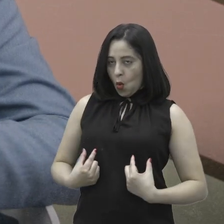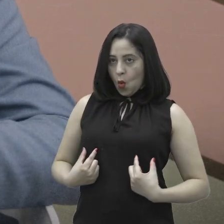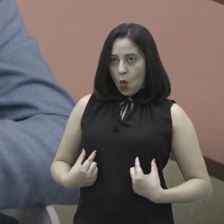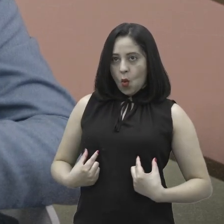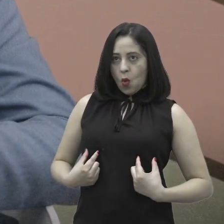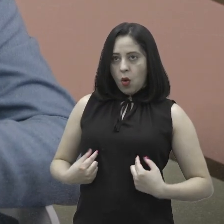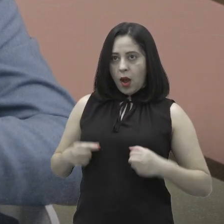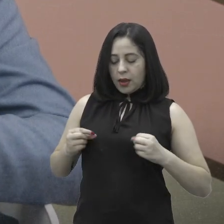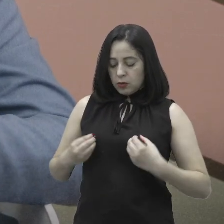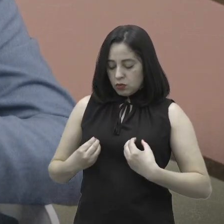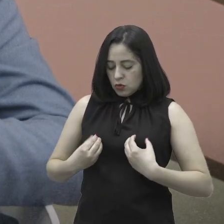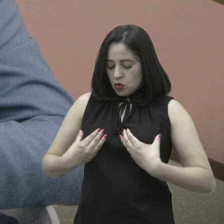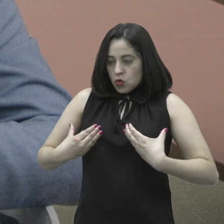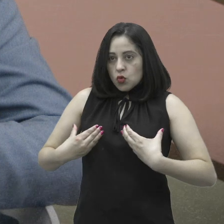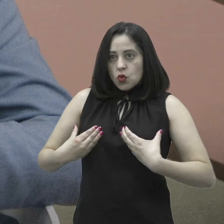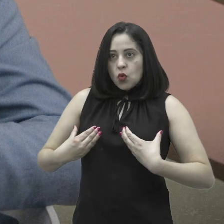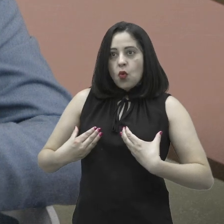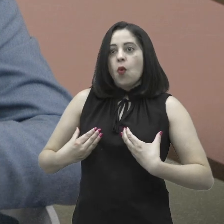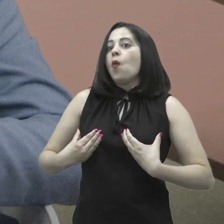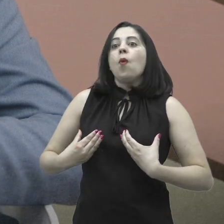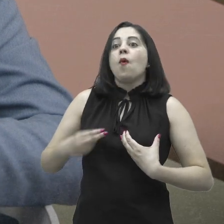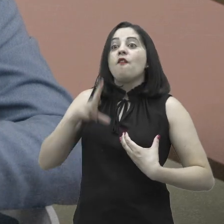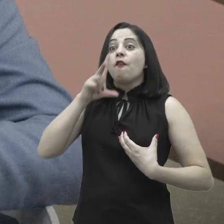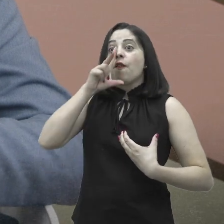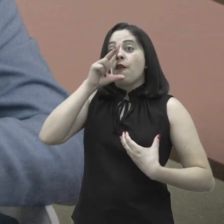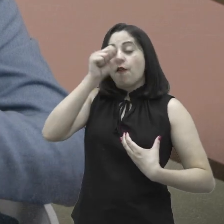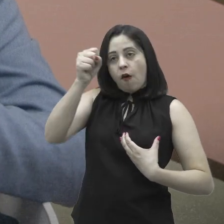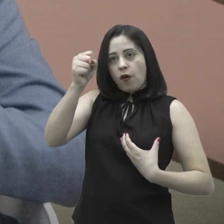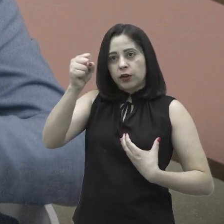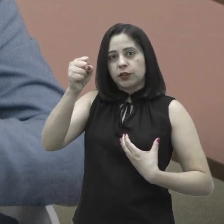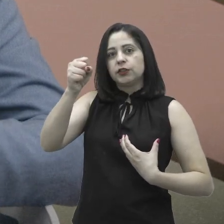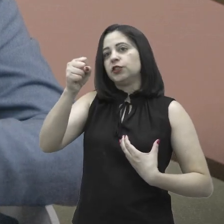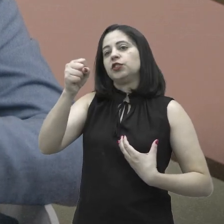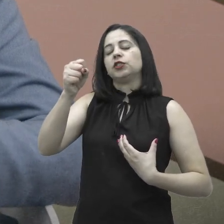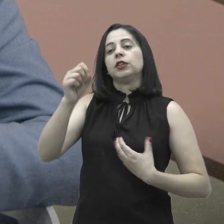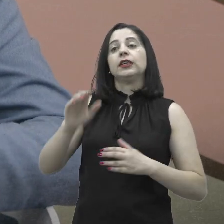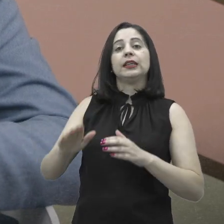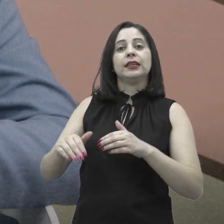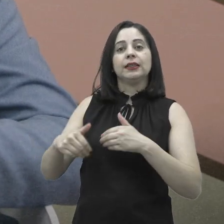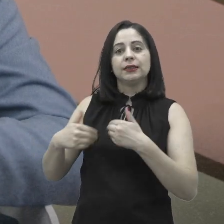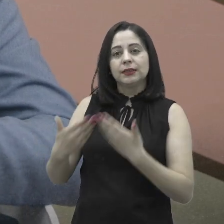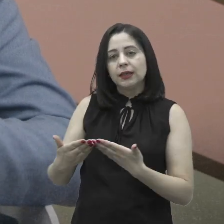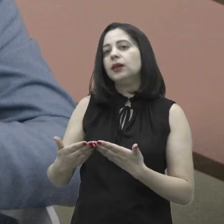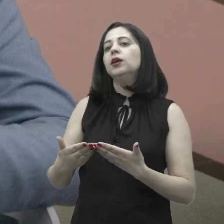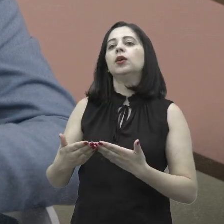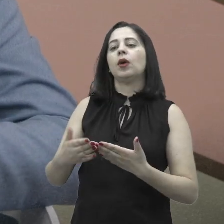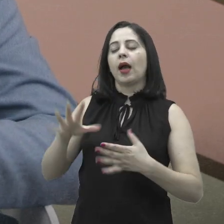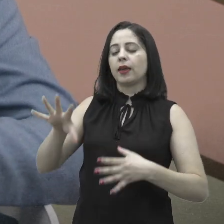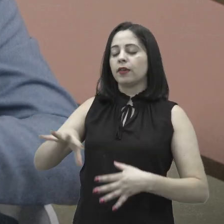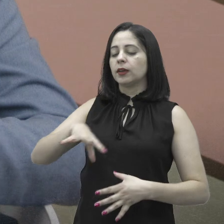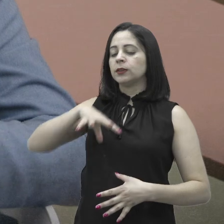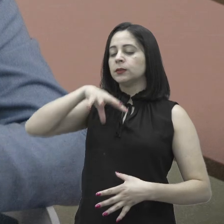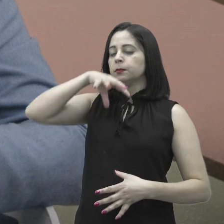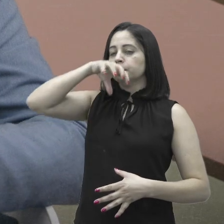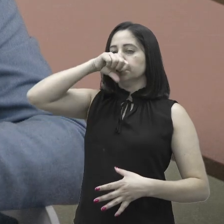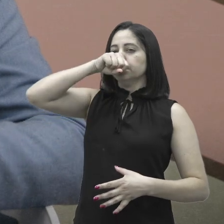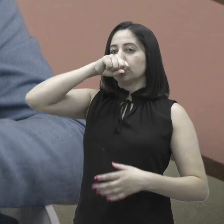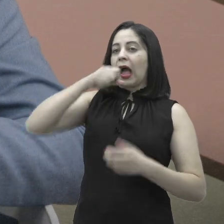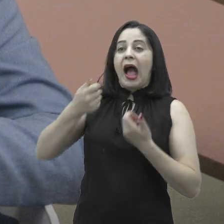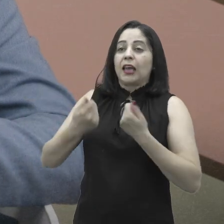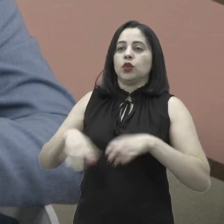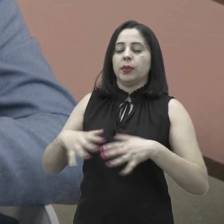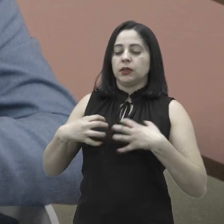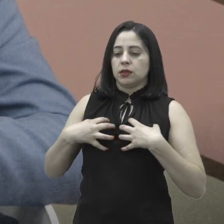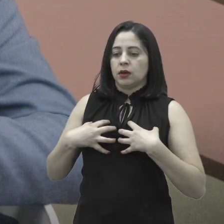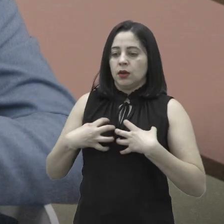eles consumam menos oxigênio e com isso o pulmão tenha que trabalhar menos, necessitando de uma quantidade menor de esforço respiratório.